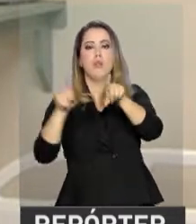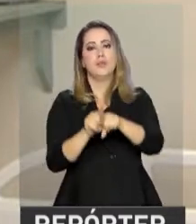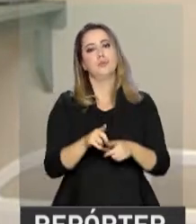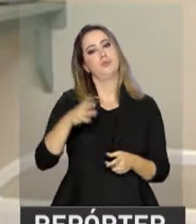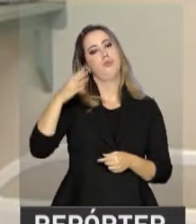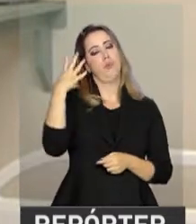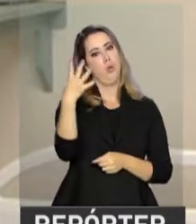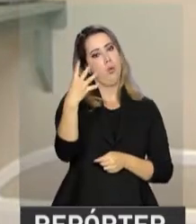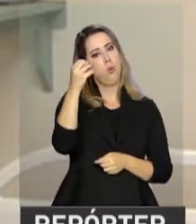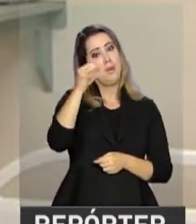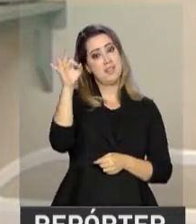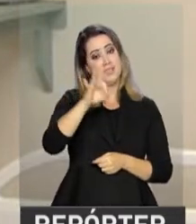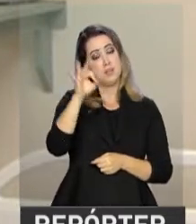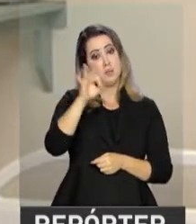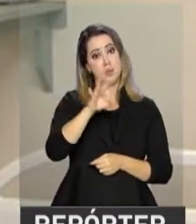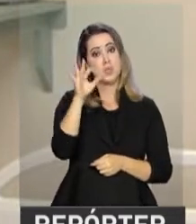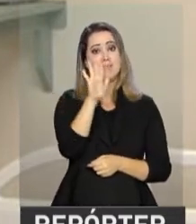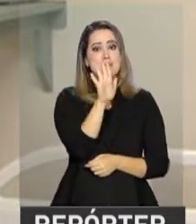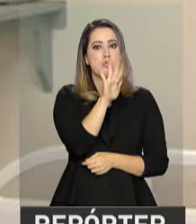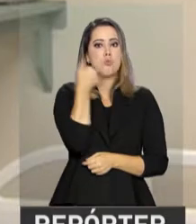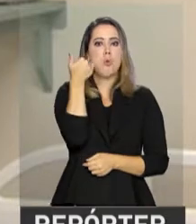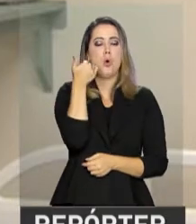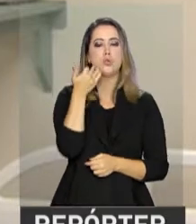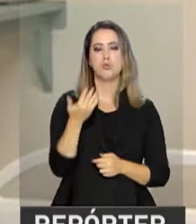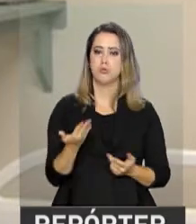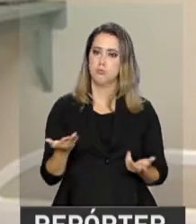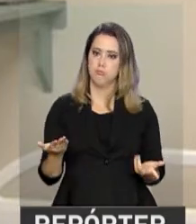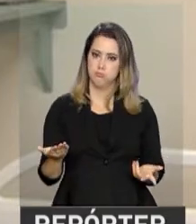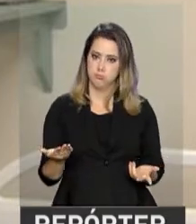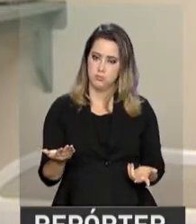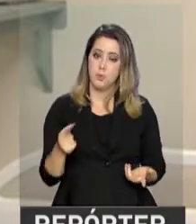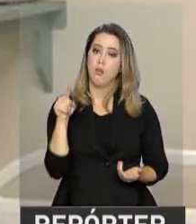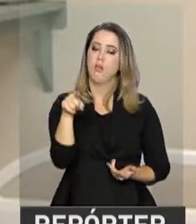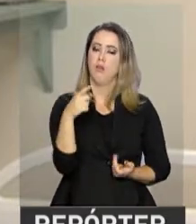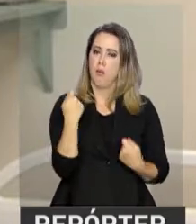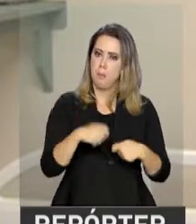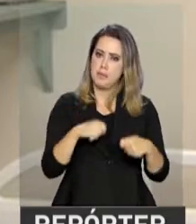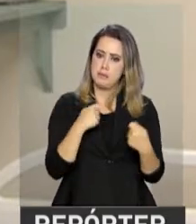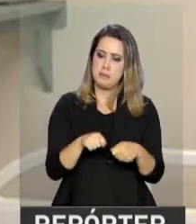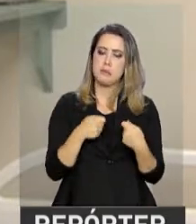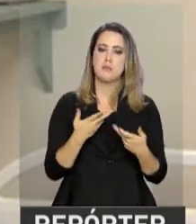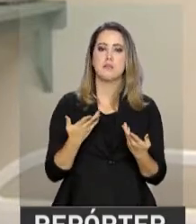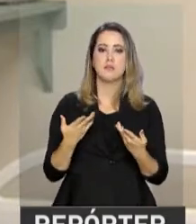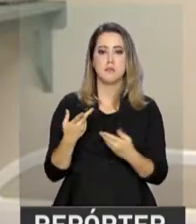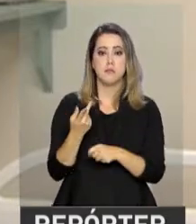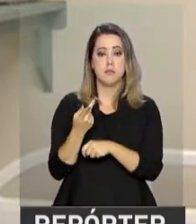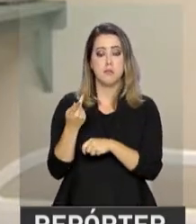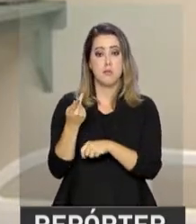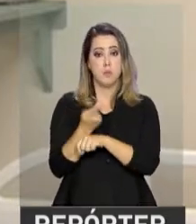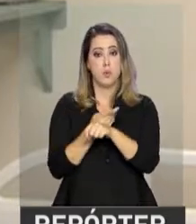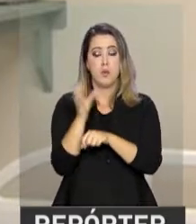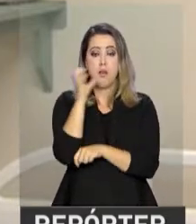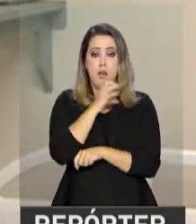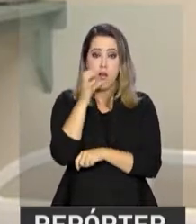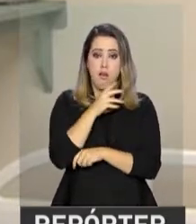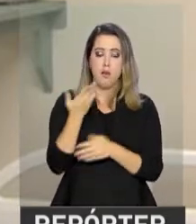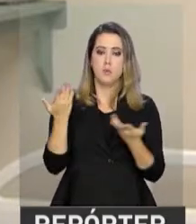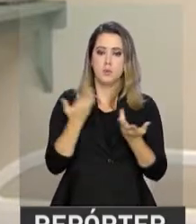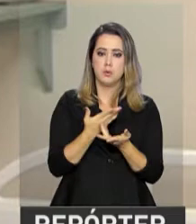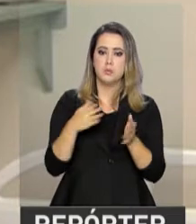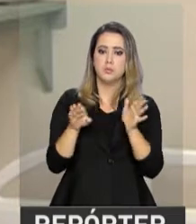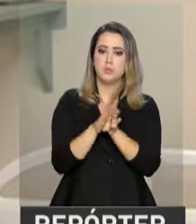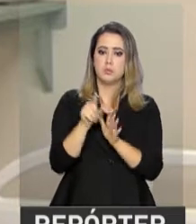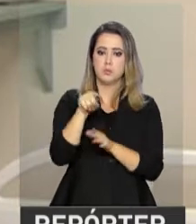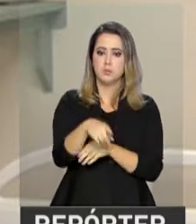ser 40% a chance de falecer dessa doença. Então nós temos um divisor de águas. A biópsia vem